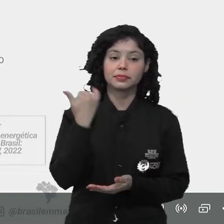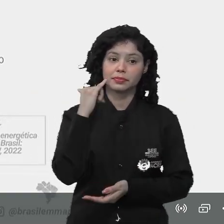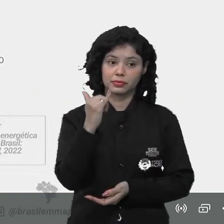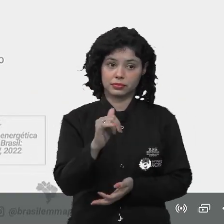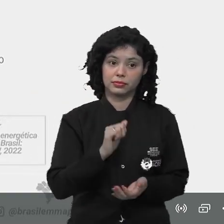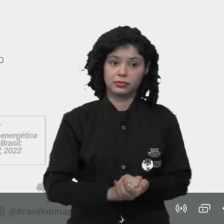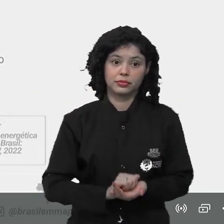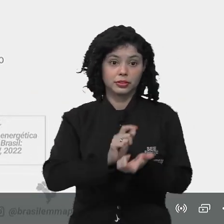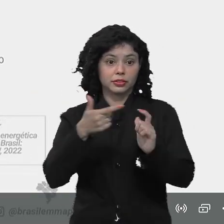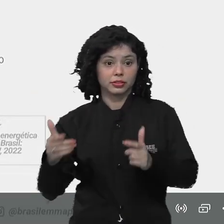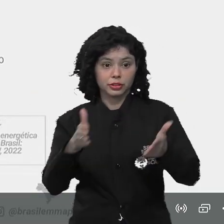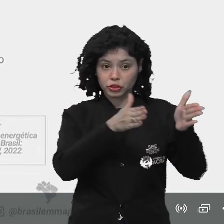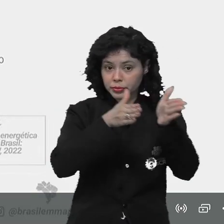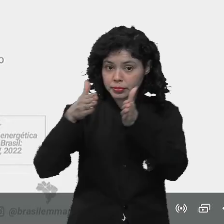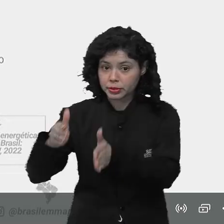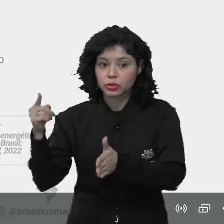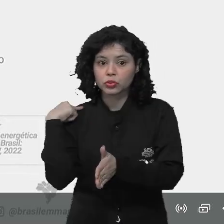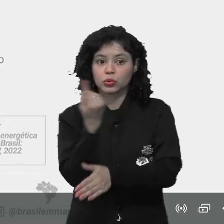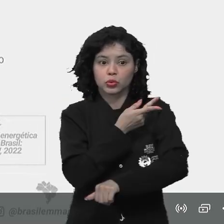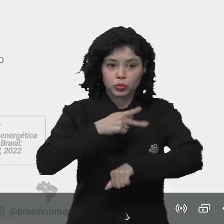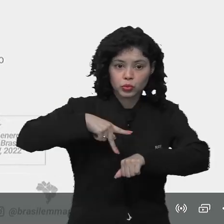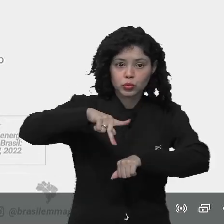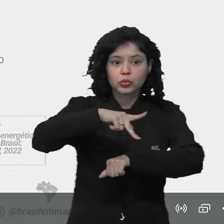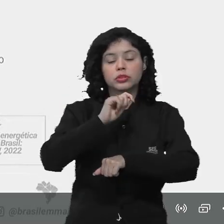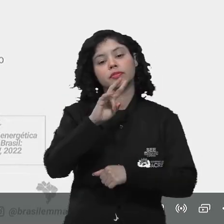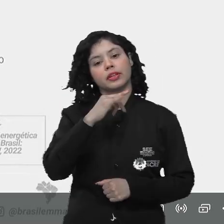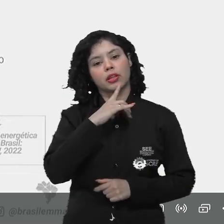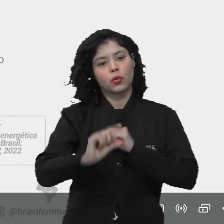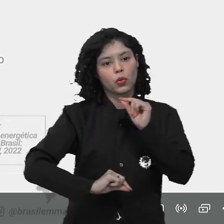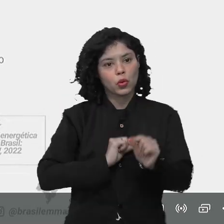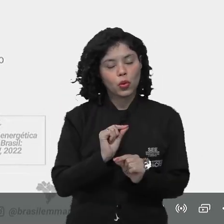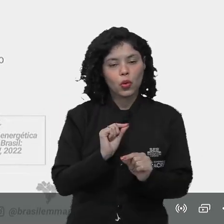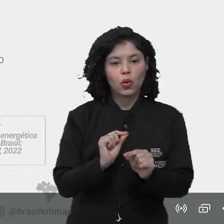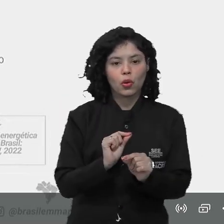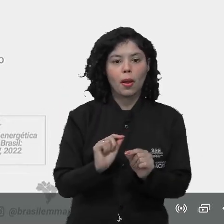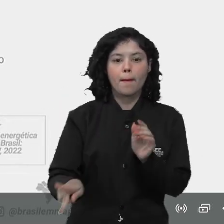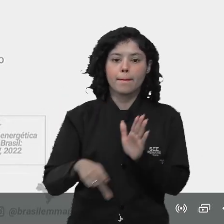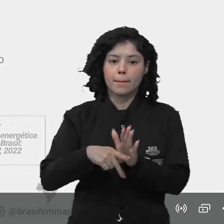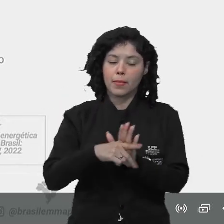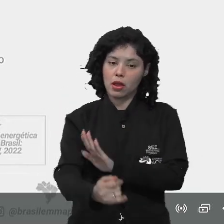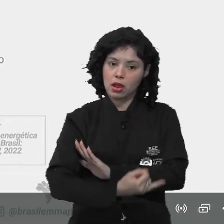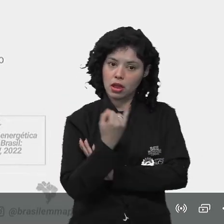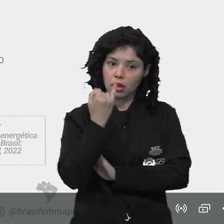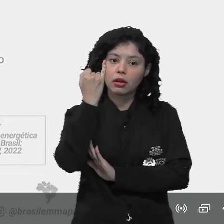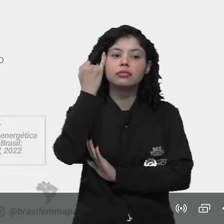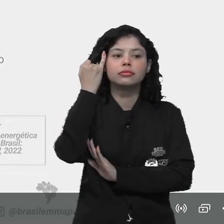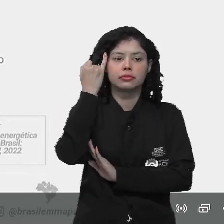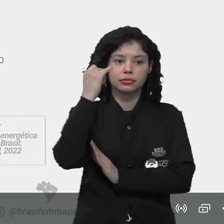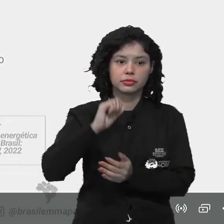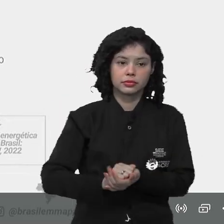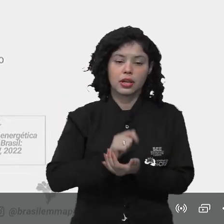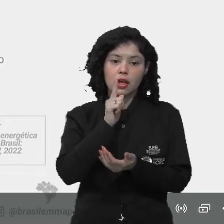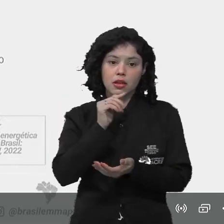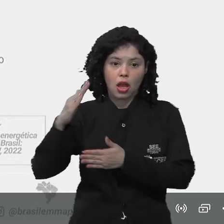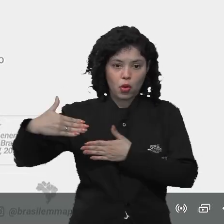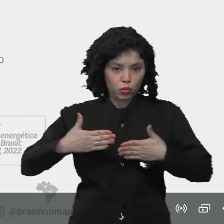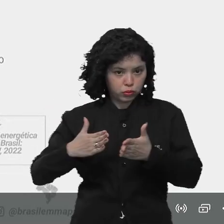energia. Então grande parte do nosso país, ele vai ter ali a fonte principal, a energia hídrica ali